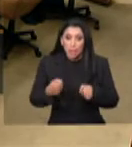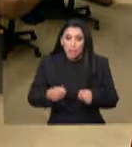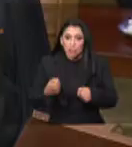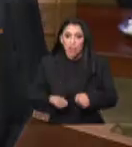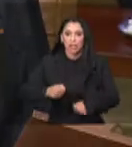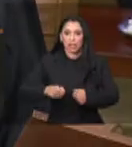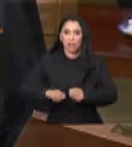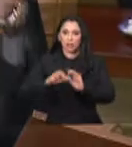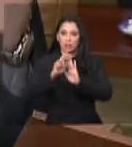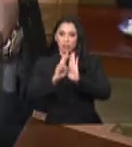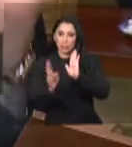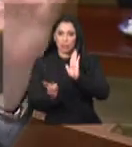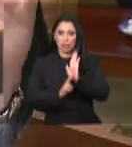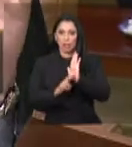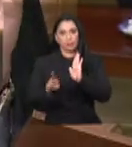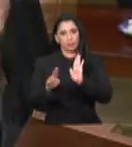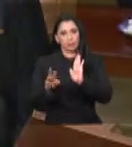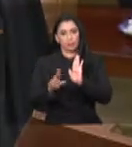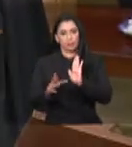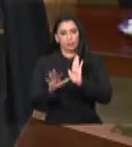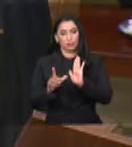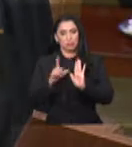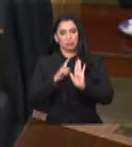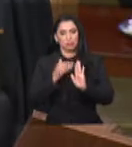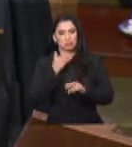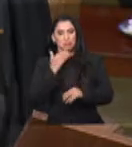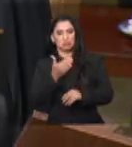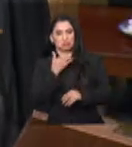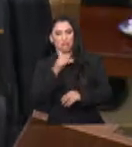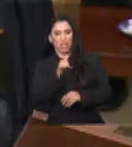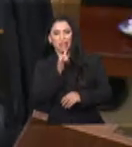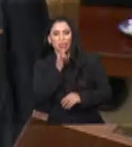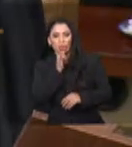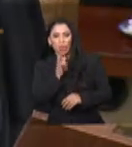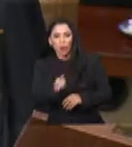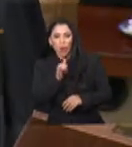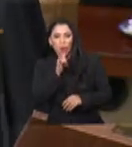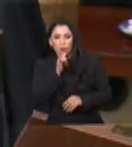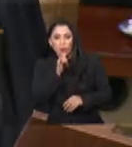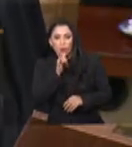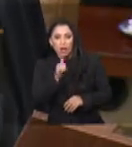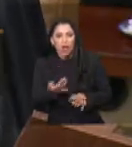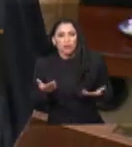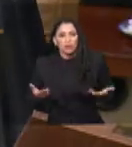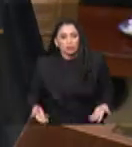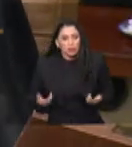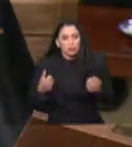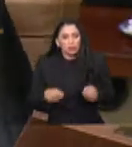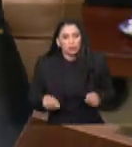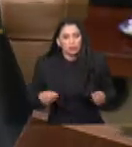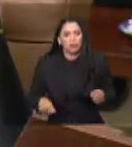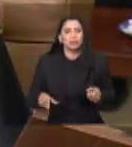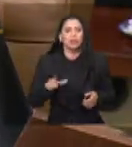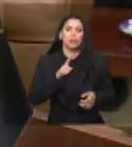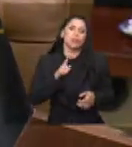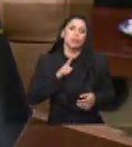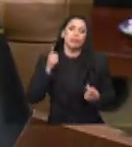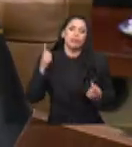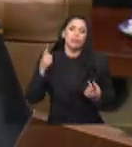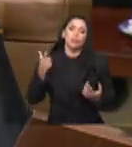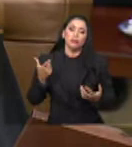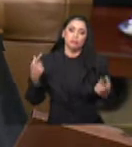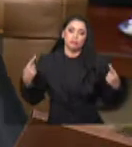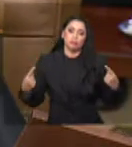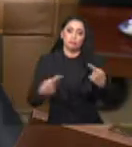ter critério portanto para não ser uma coisa banal se disse não então pelo menos demonstre que haja eh algum tipo de